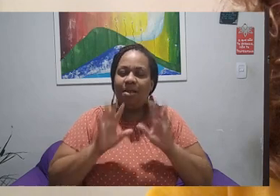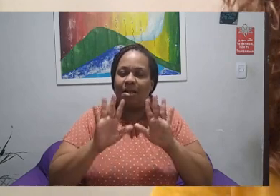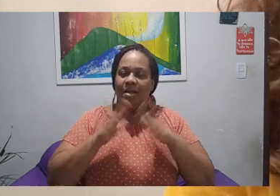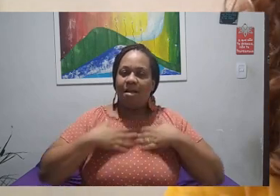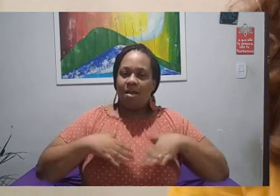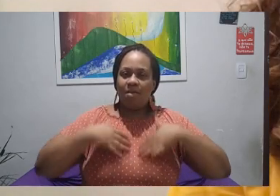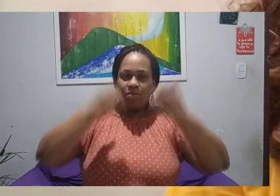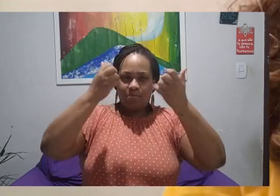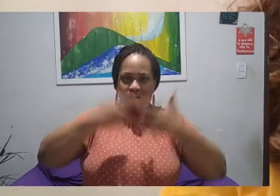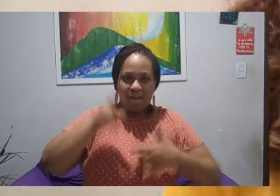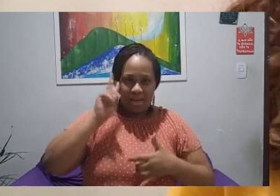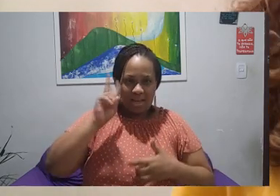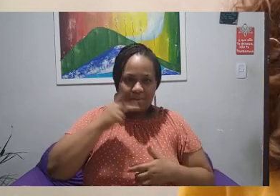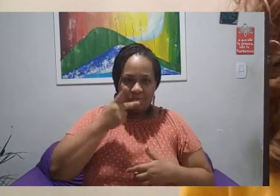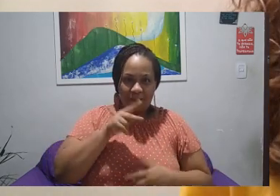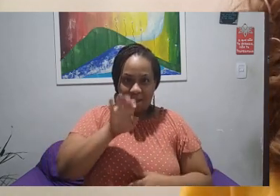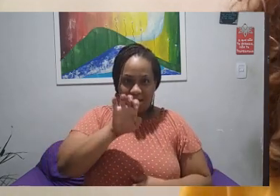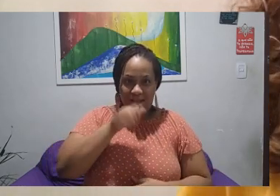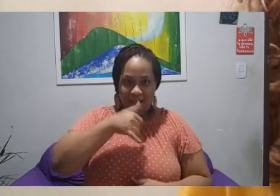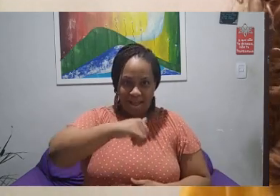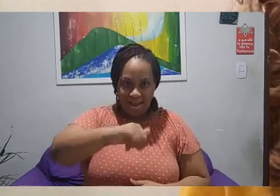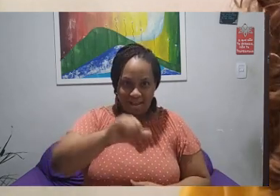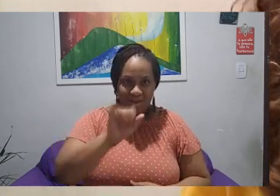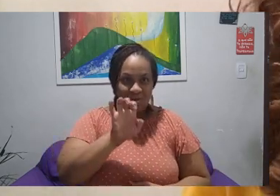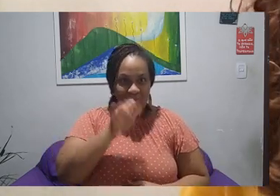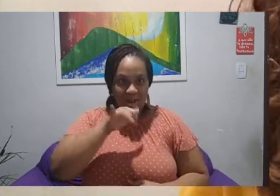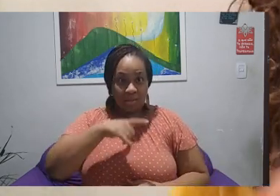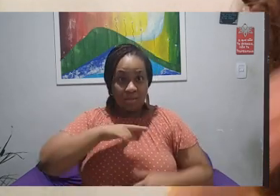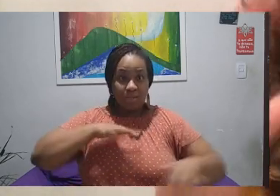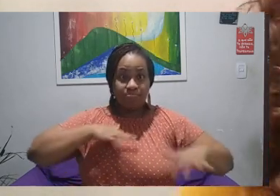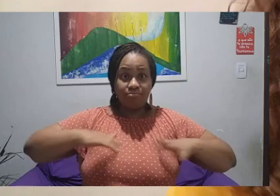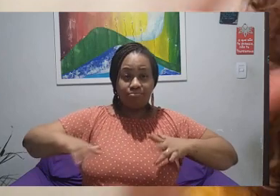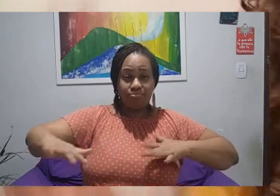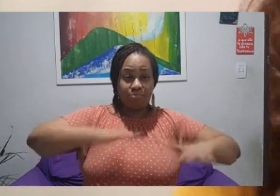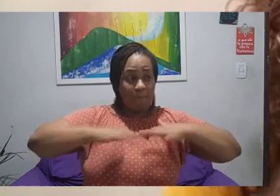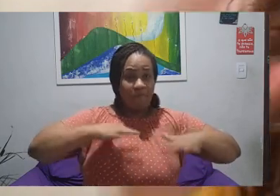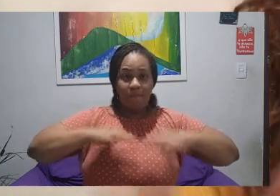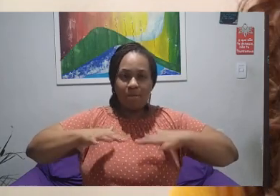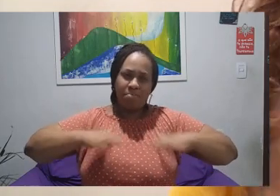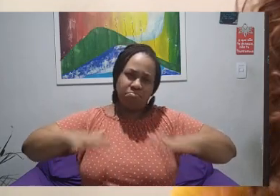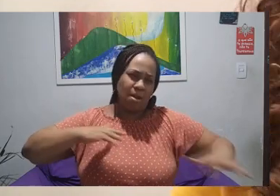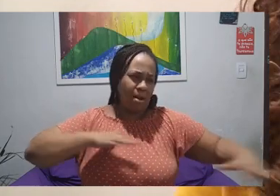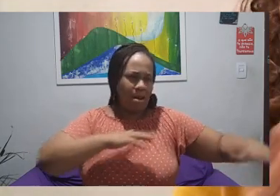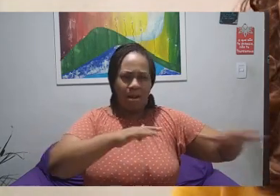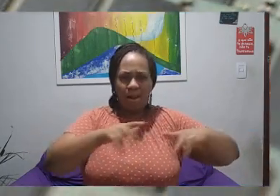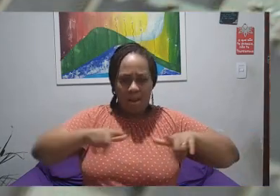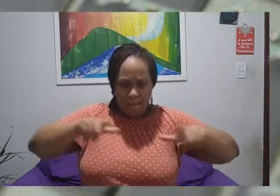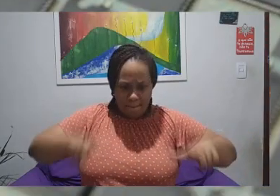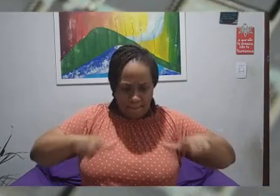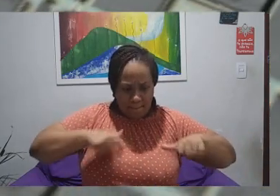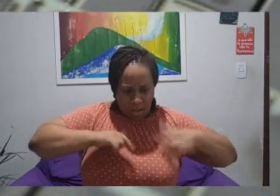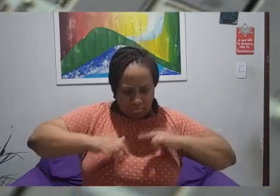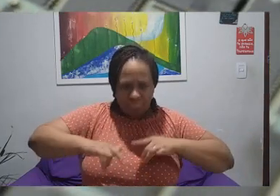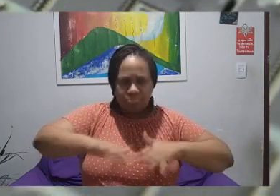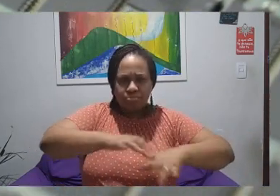nada. Eu vou explicar. Lembra que a gente acabou de falar dos elétrons? Então, eles estão se movimentando por todo o circuito.